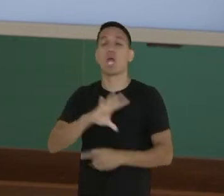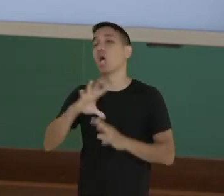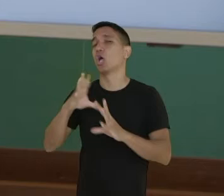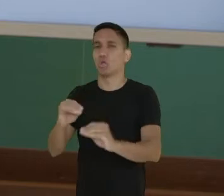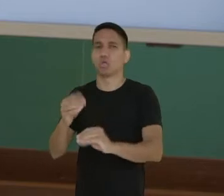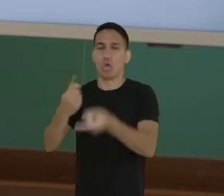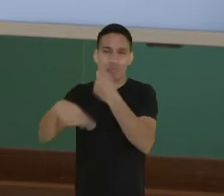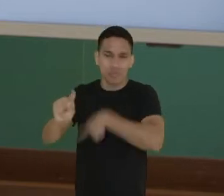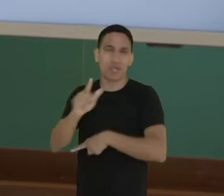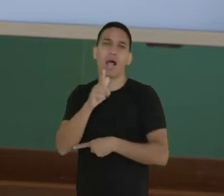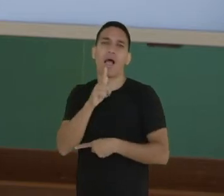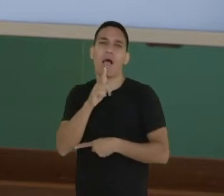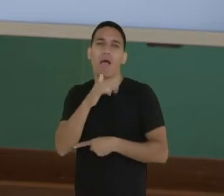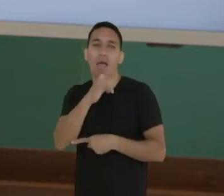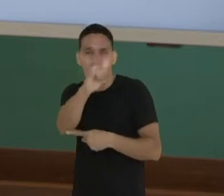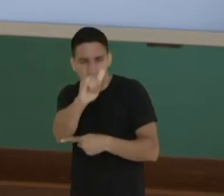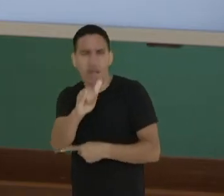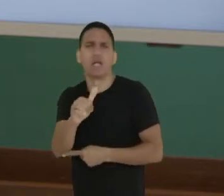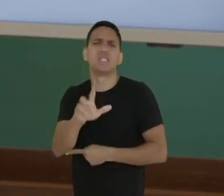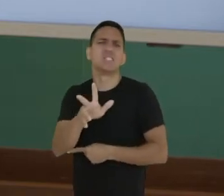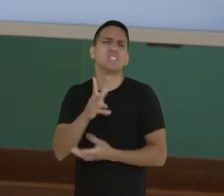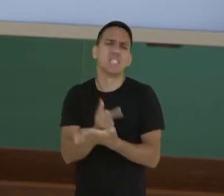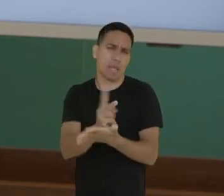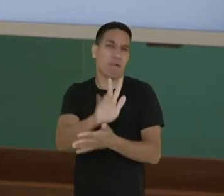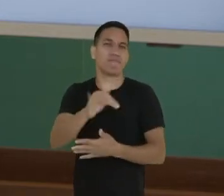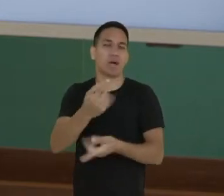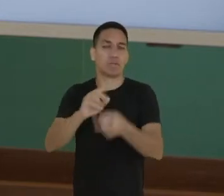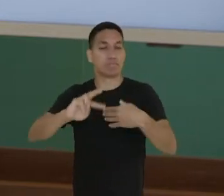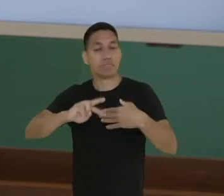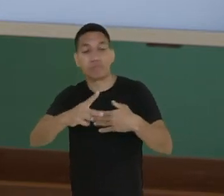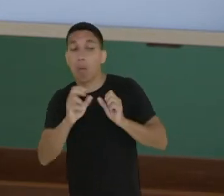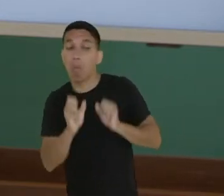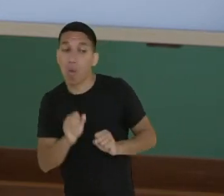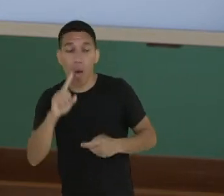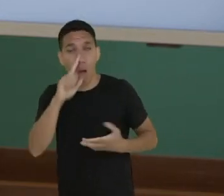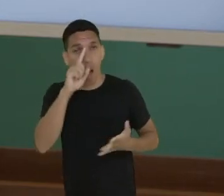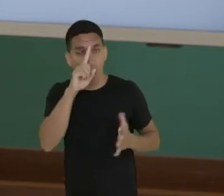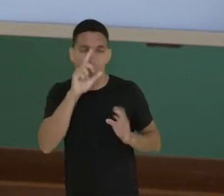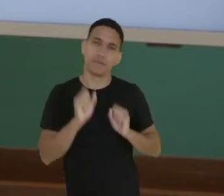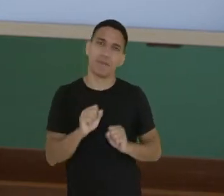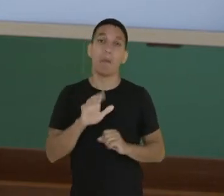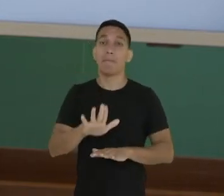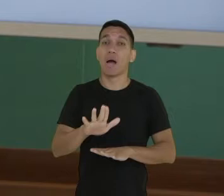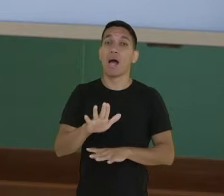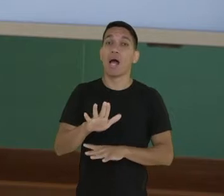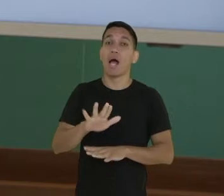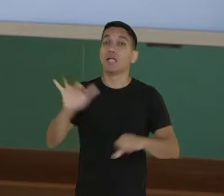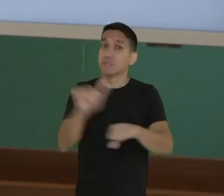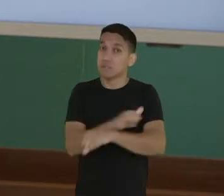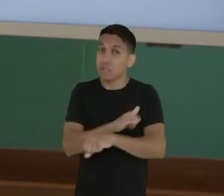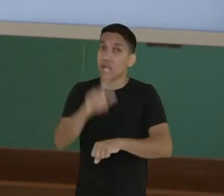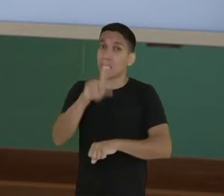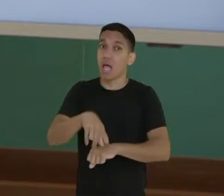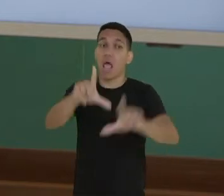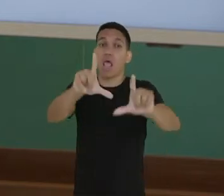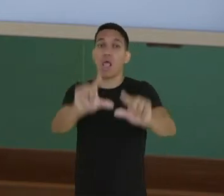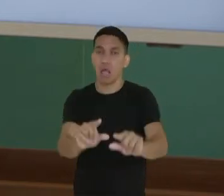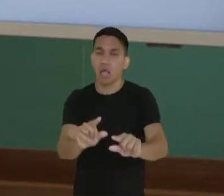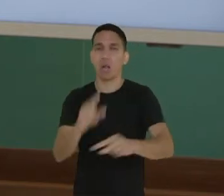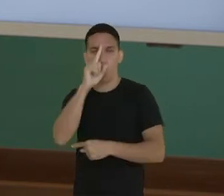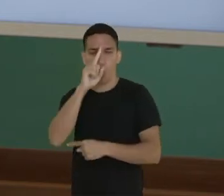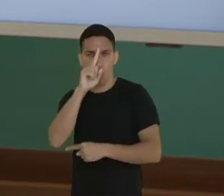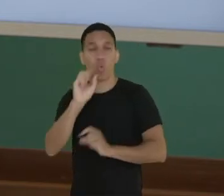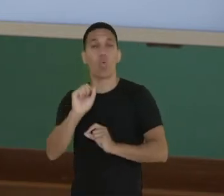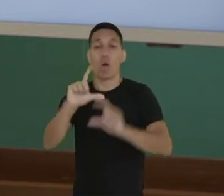energia sempre irá, de alguma forma, gerar algum resíduo, mas o segredo é você reduzir esse resíduo, certo? Às vezes